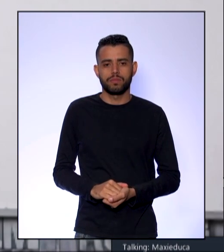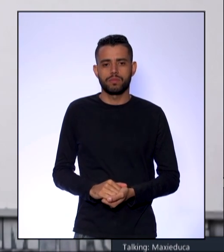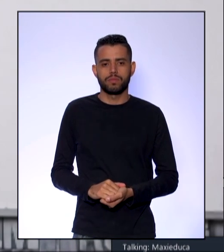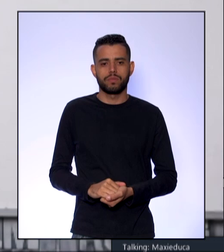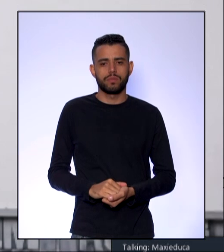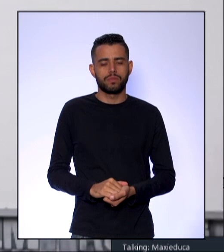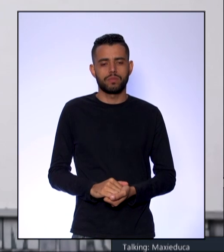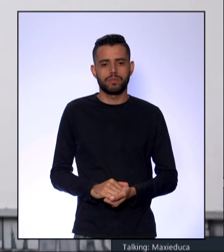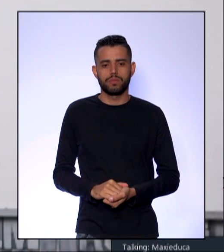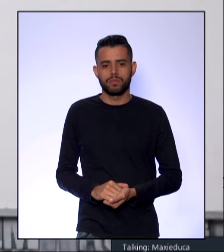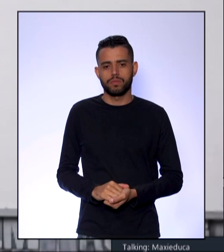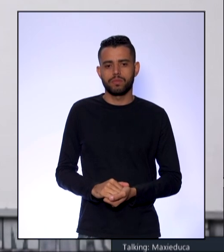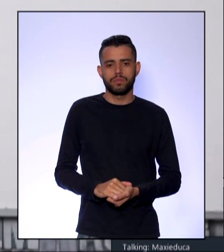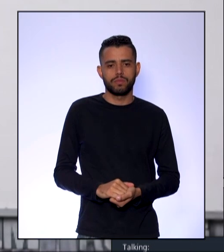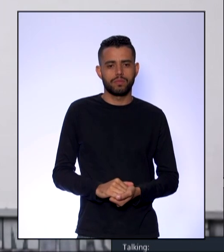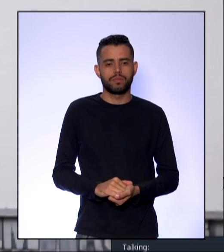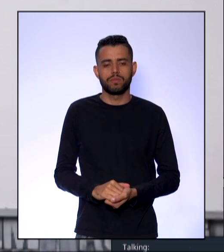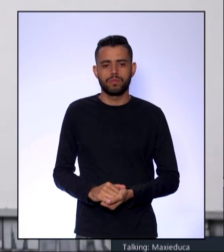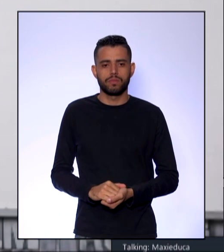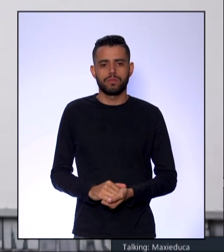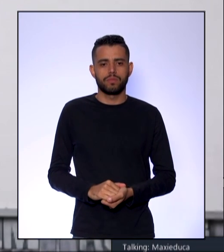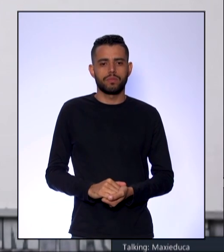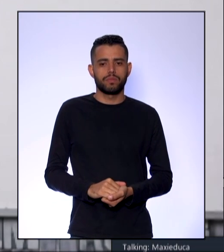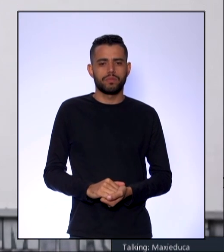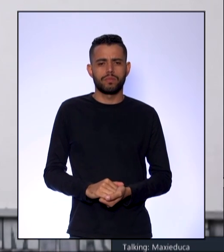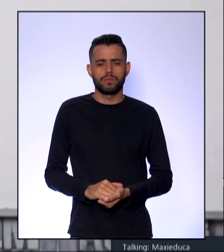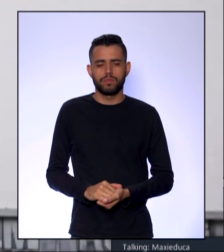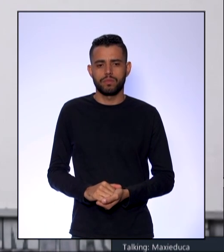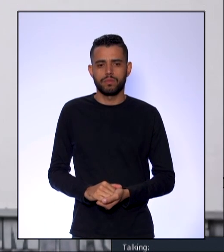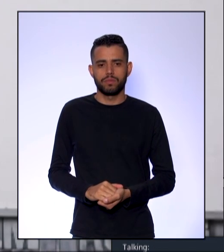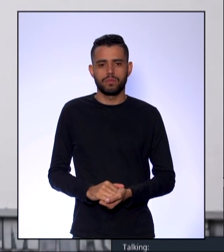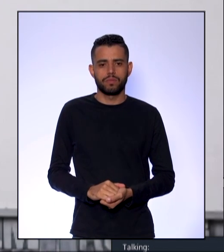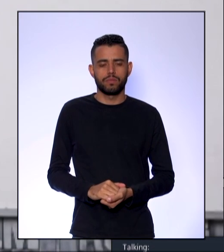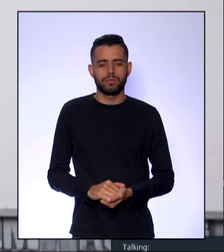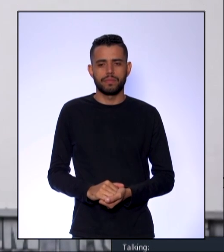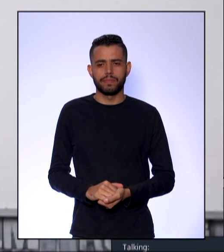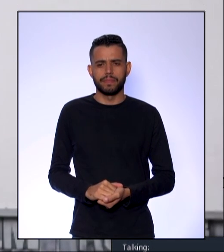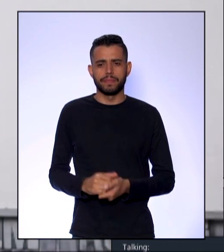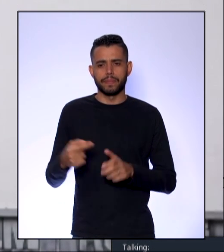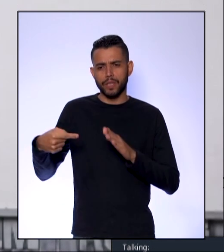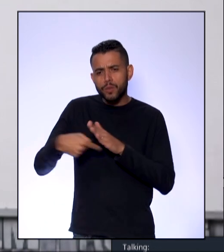Depois eu vejo essa pergunta. Mais alguma vindo aí?